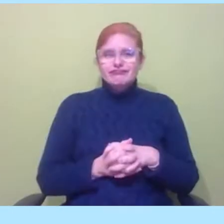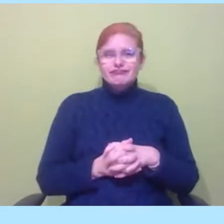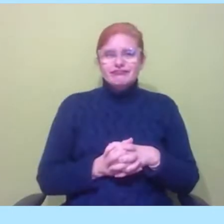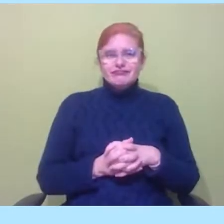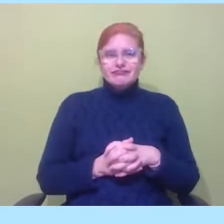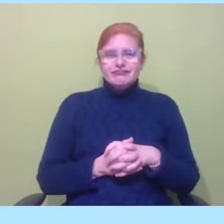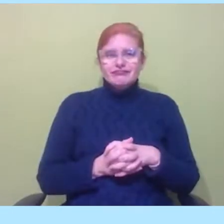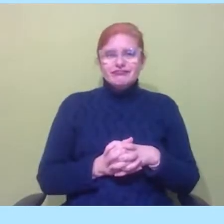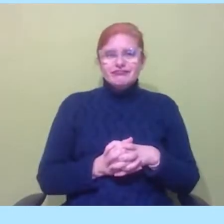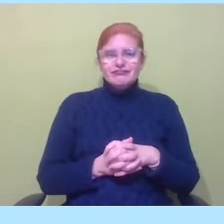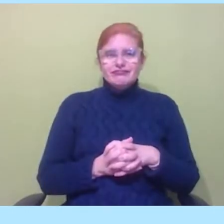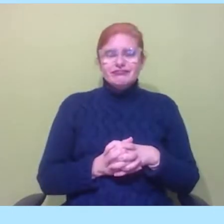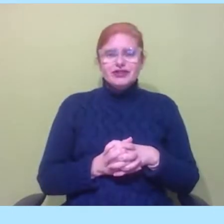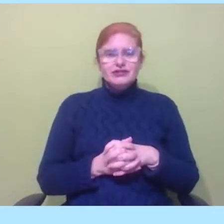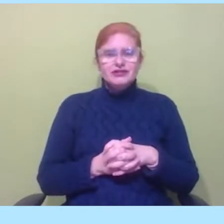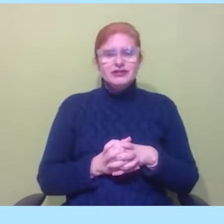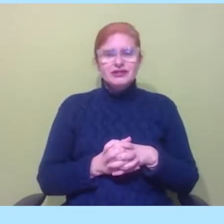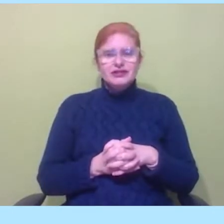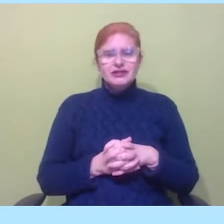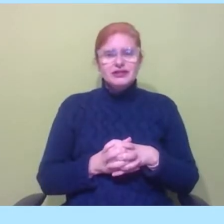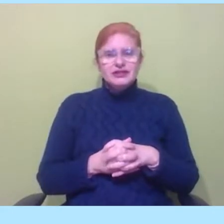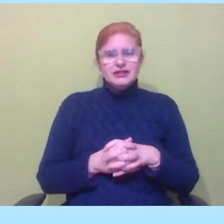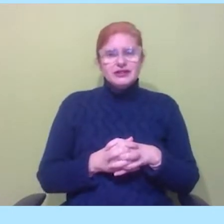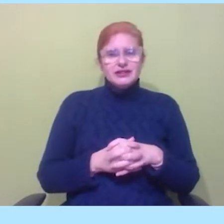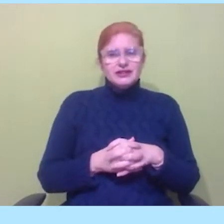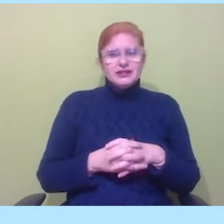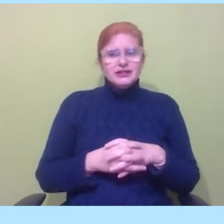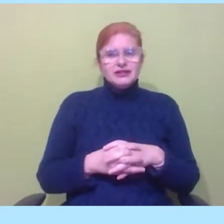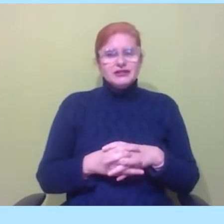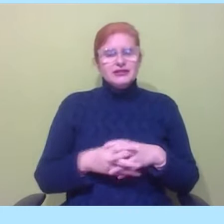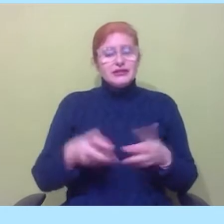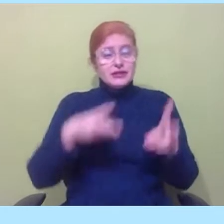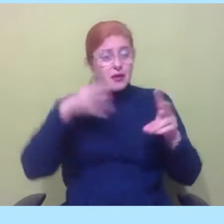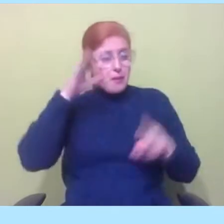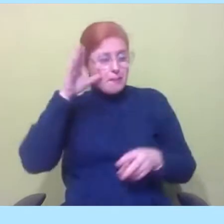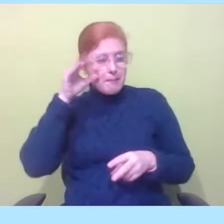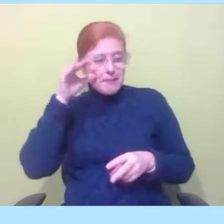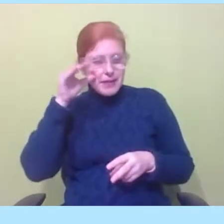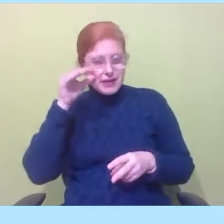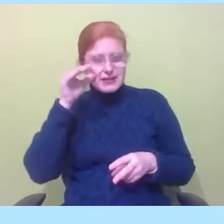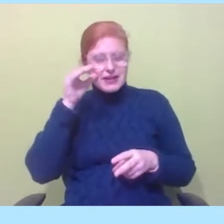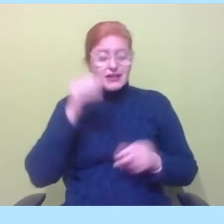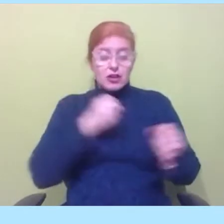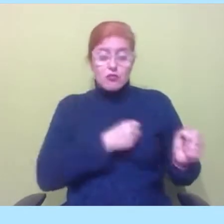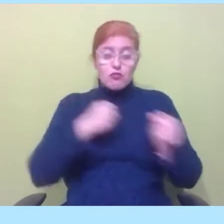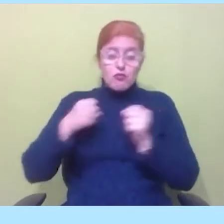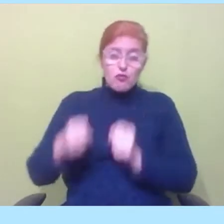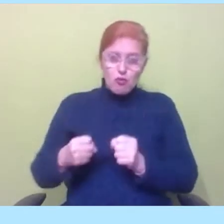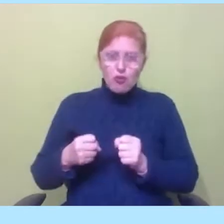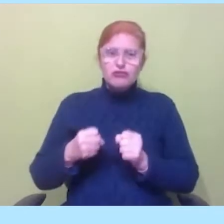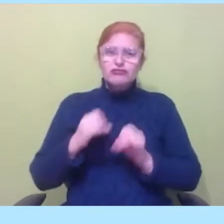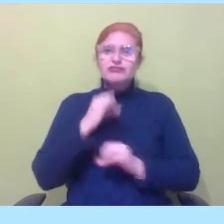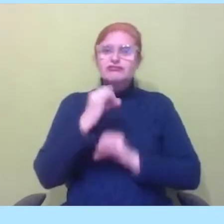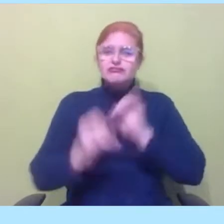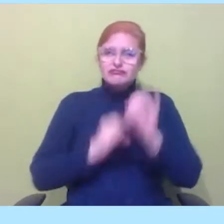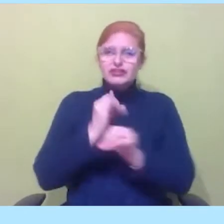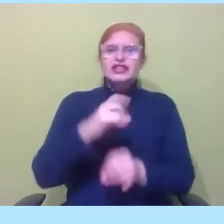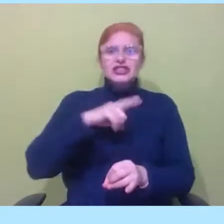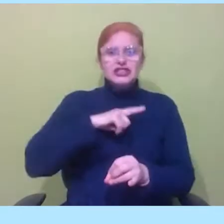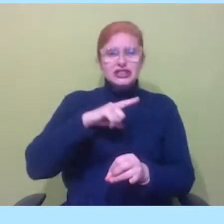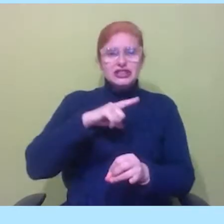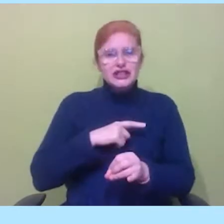vislumbrar coisas como essa vislumbram o poder político que a internet possui, o poder político que essas grandes organizações, que essas